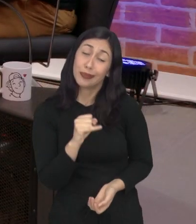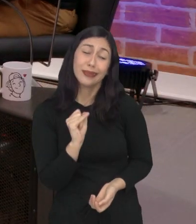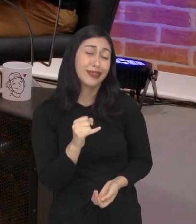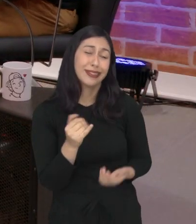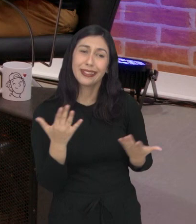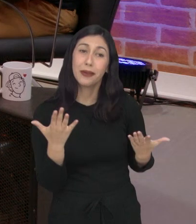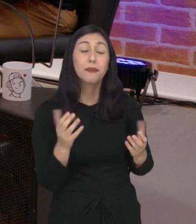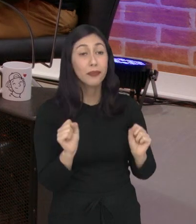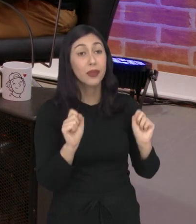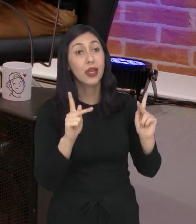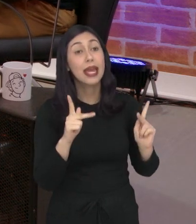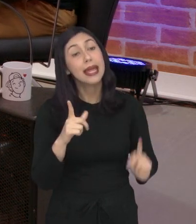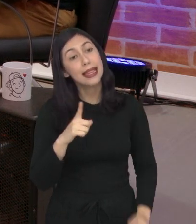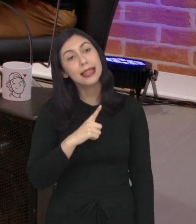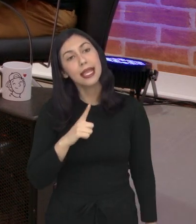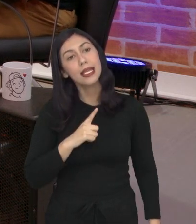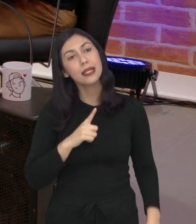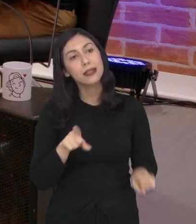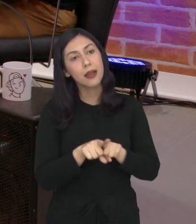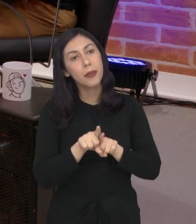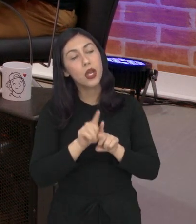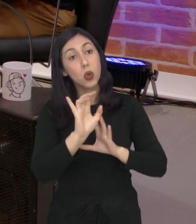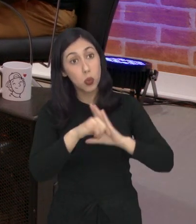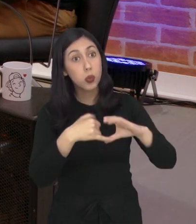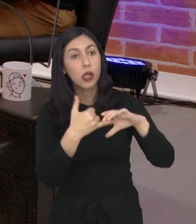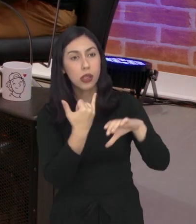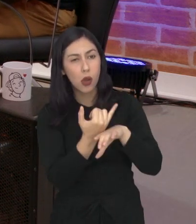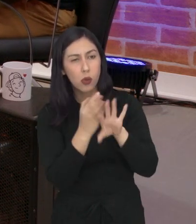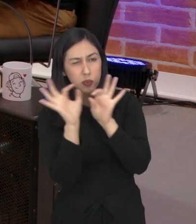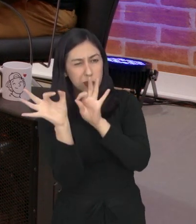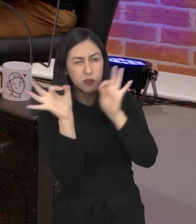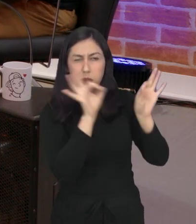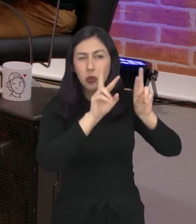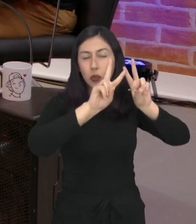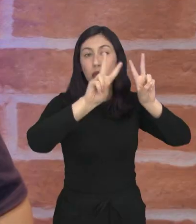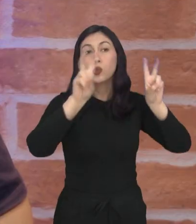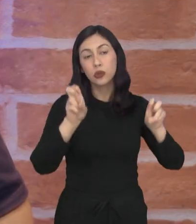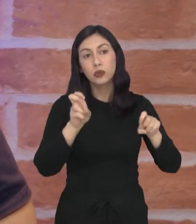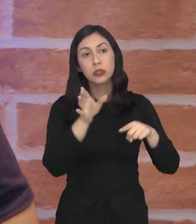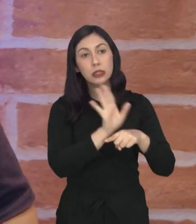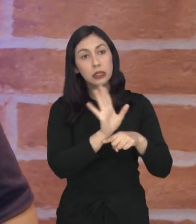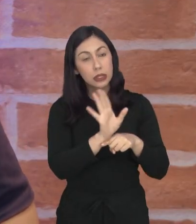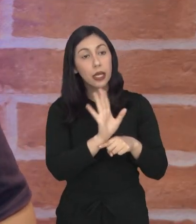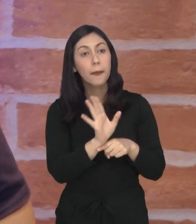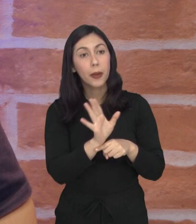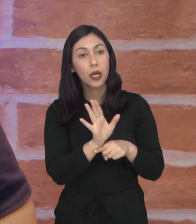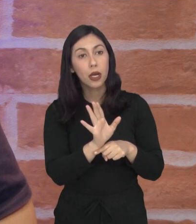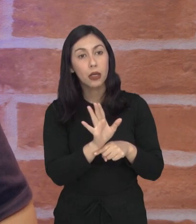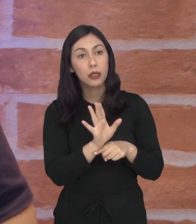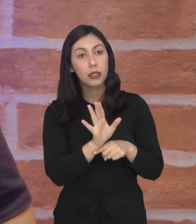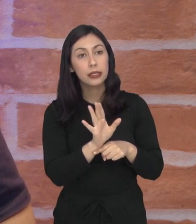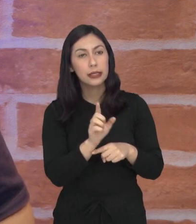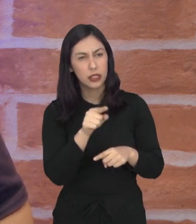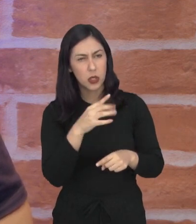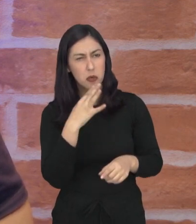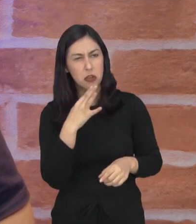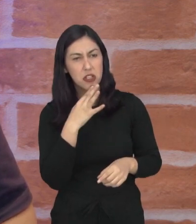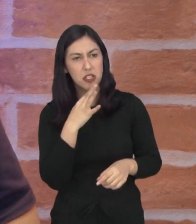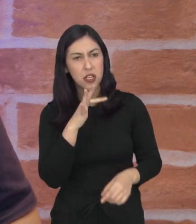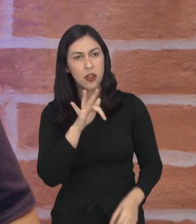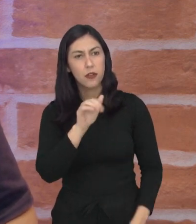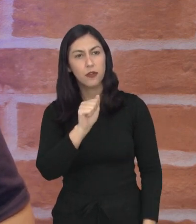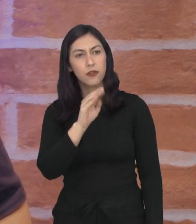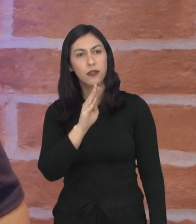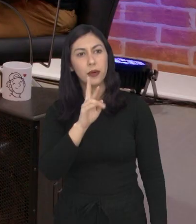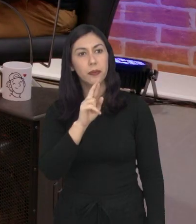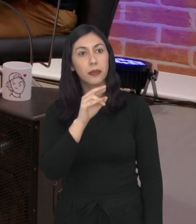Paulinho, mas é bom você falar nisso, que tem um canal, inclusive na internet, que eu acompanho muito sobre cinema, que chama Choque de Cultura. Sei. Eu não sei se você já assistiu